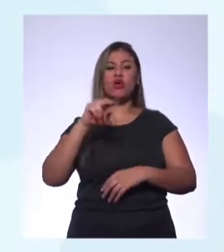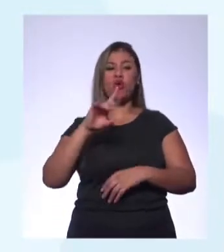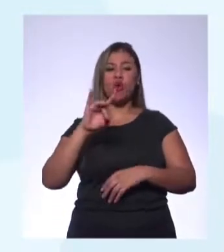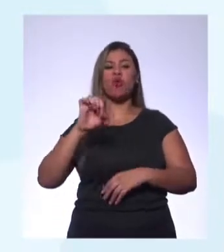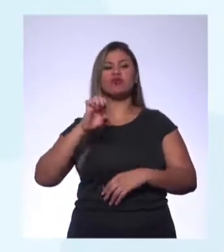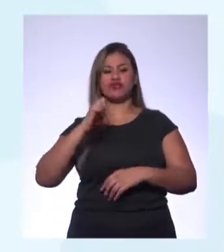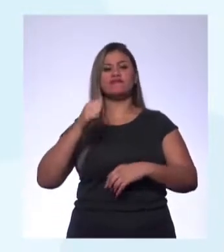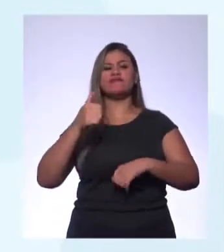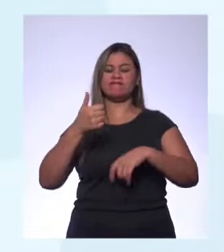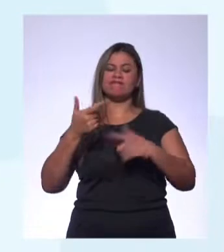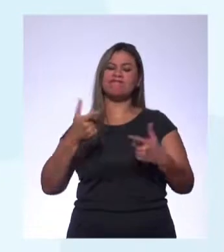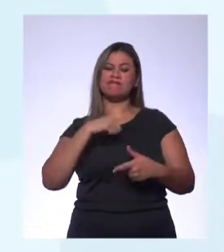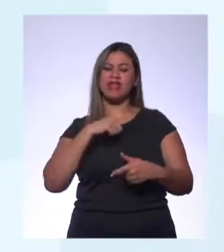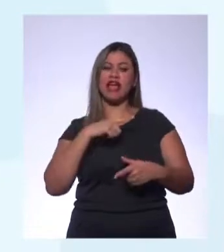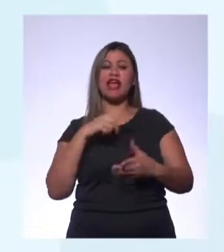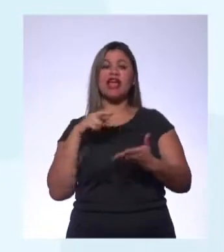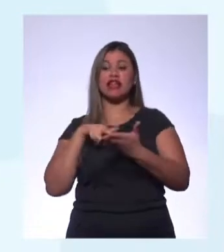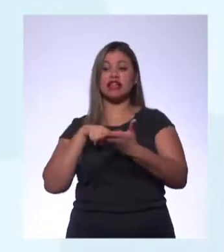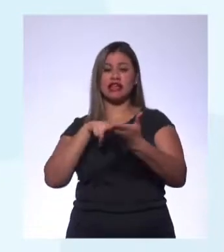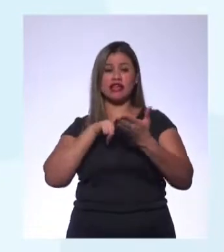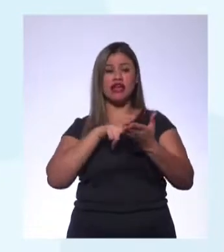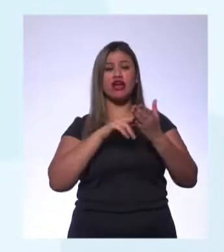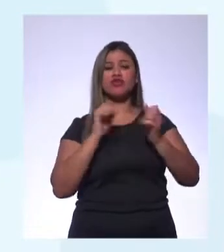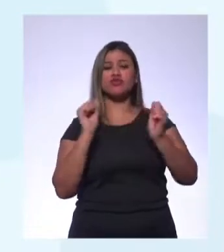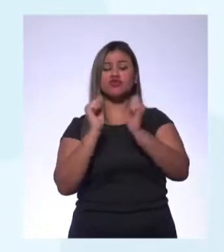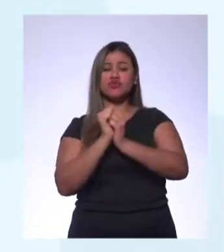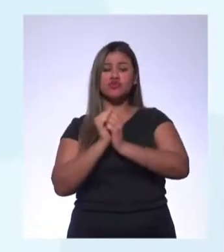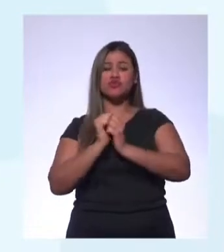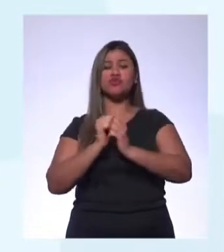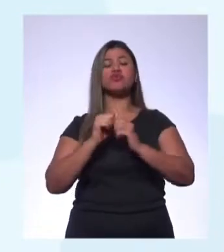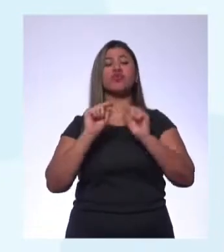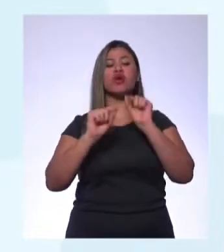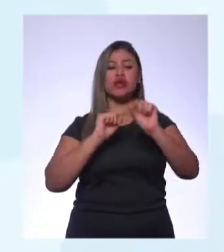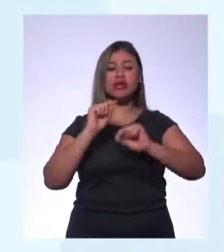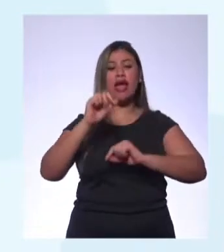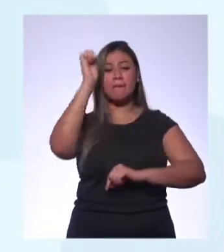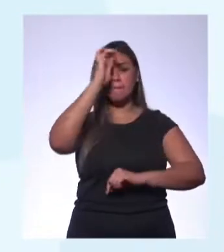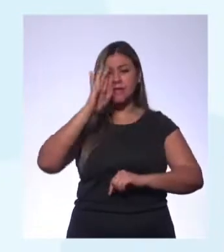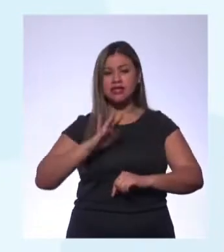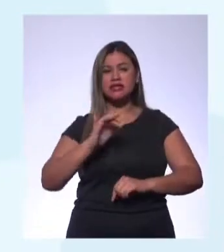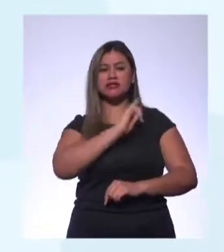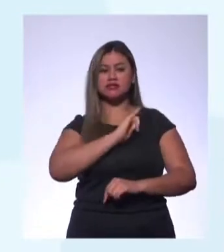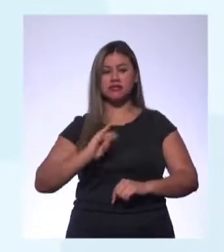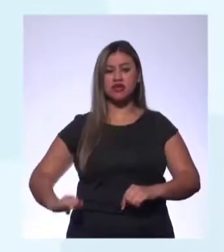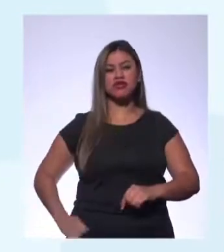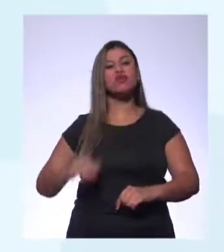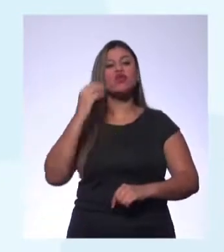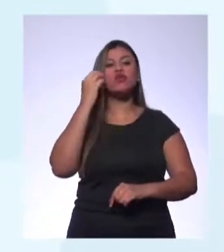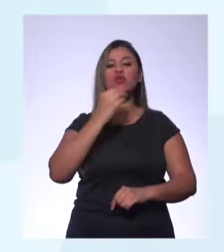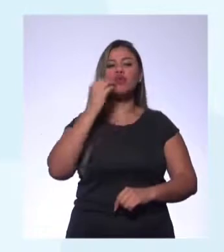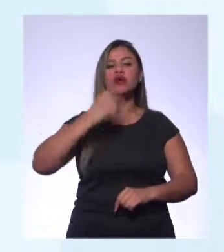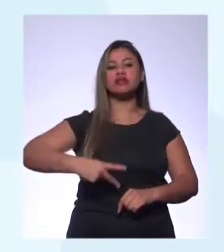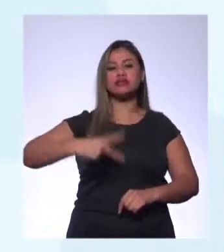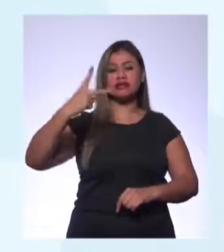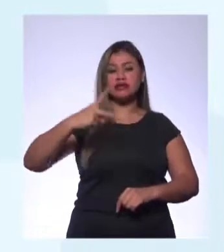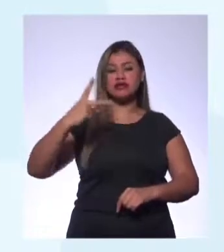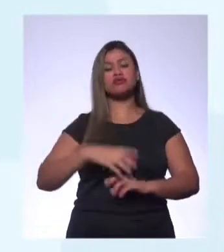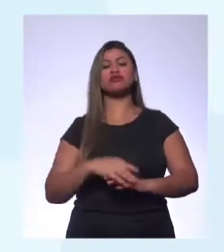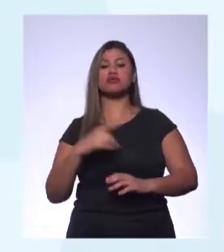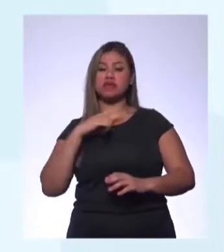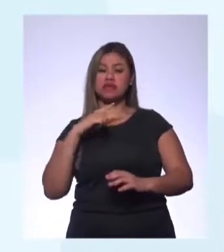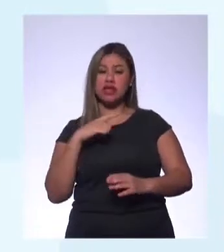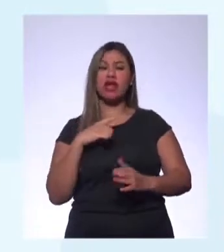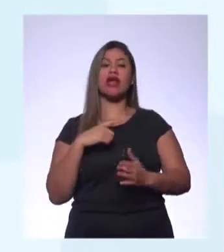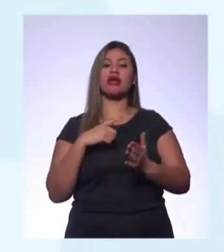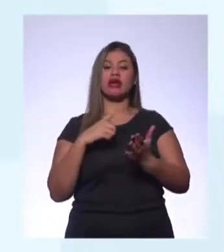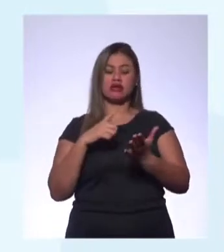aí correspondências com o Império Brasileiro, mandando cartas para o imperador Dom Pedro II. Existe até uma publicação que